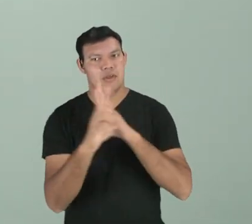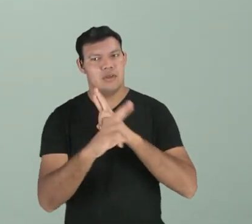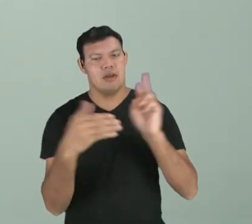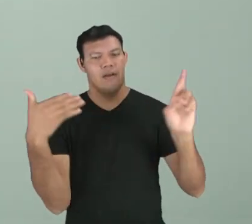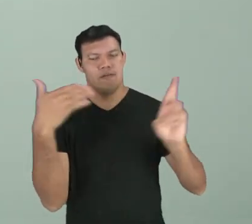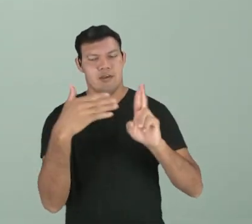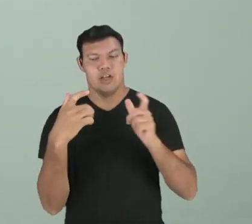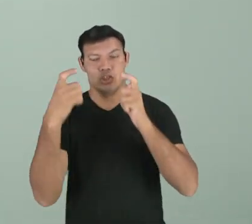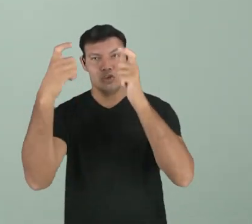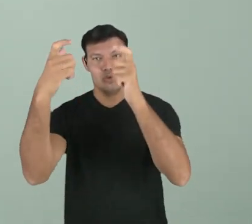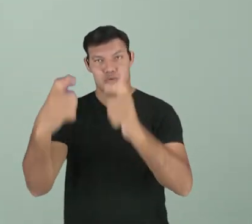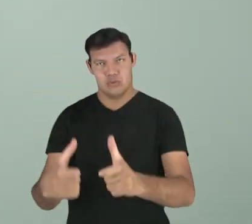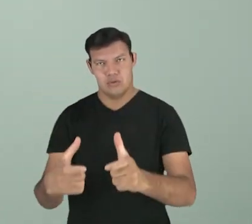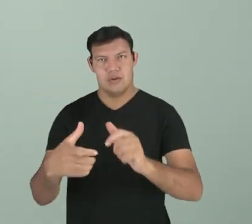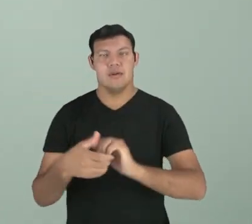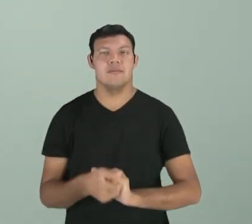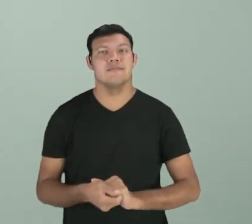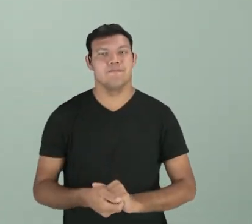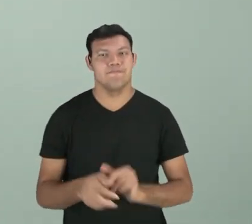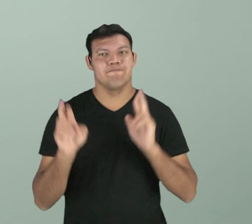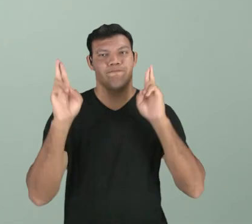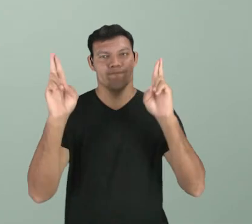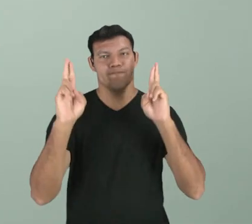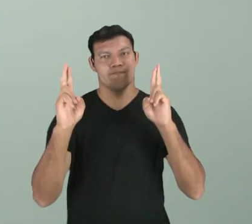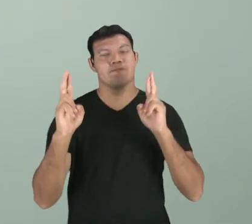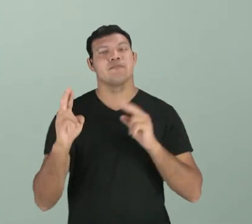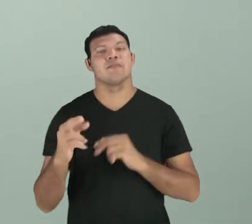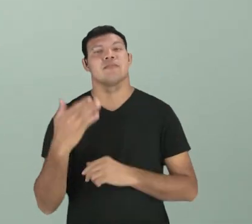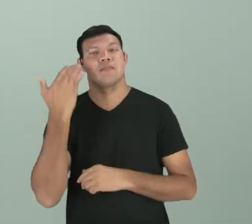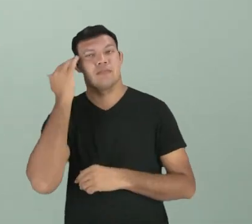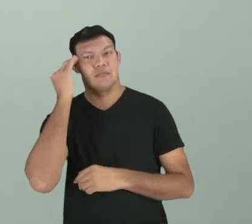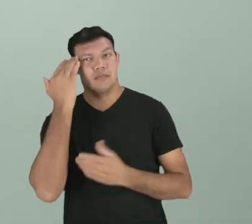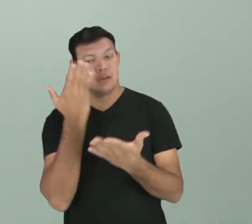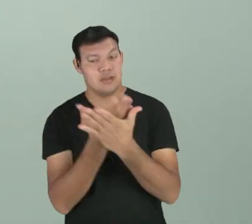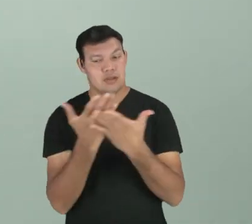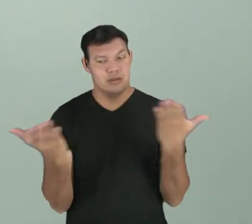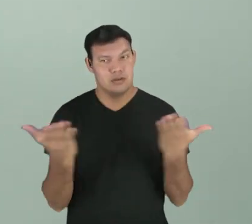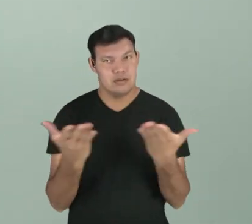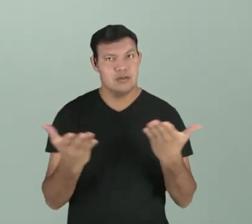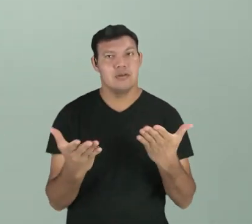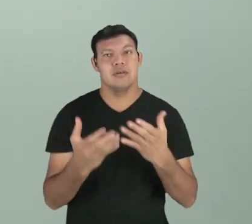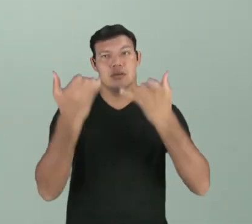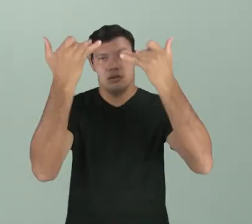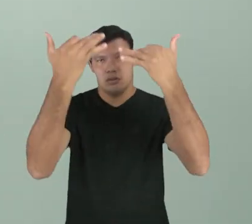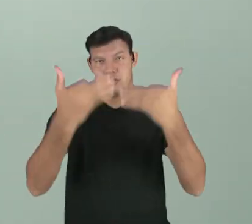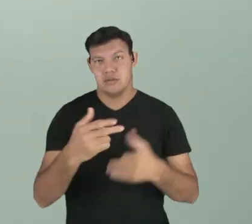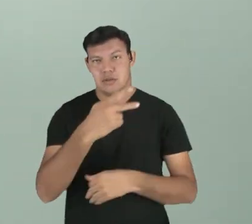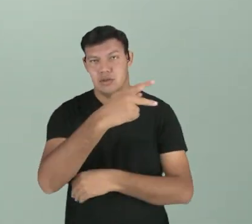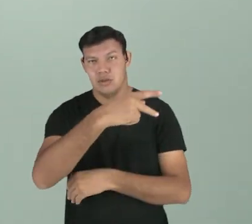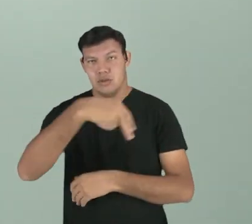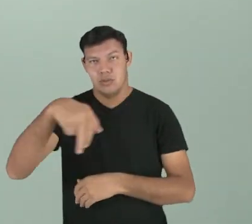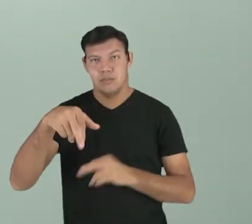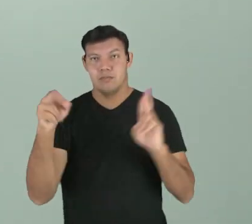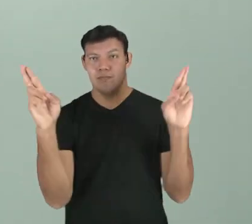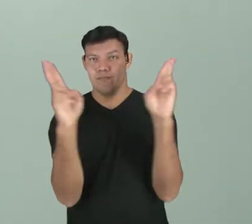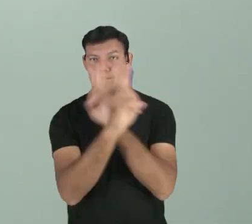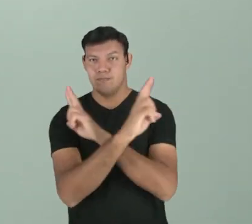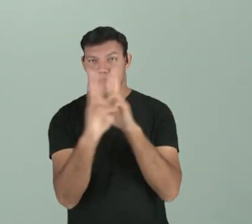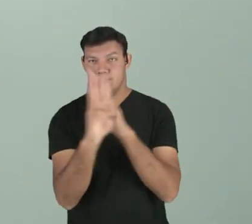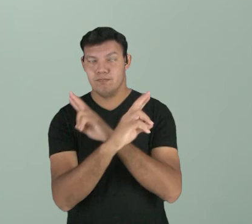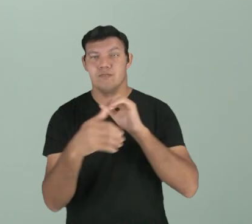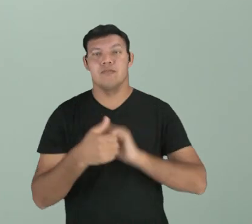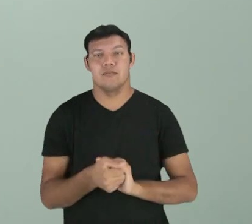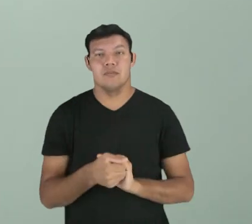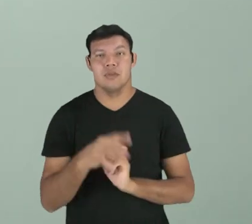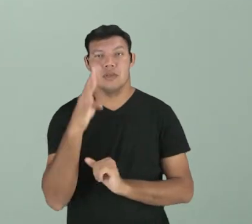lugar físico. Espero que vocês tenham entendido a nossa aula de hoje. Nós falamos sobre os pronomes relativos. E